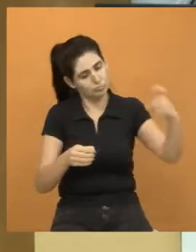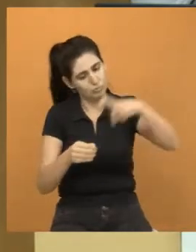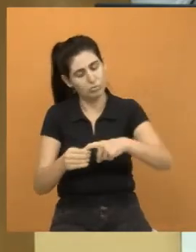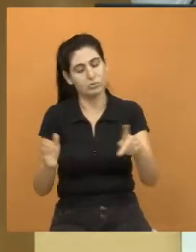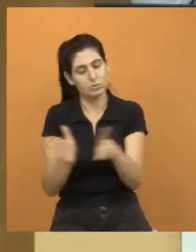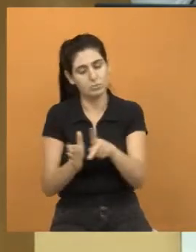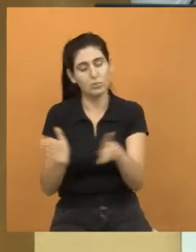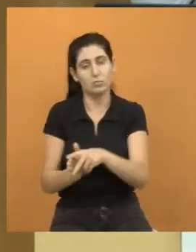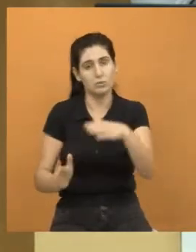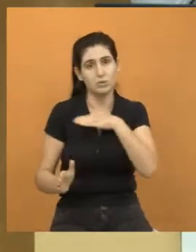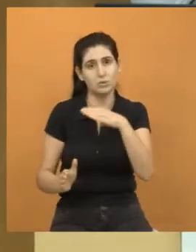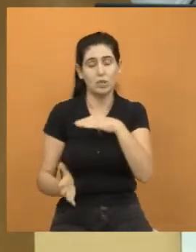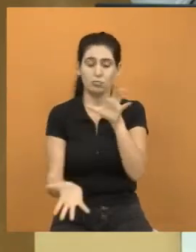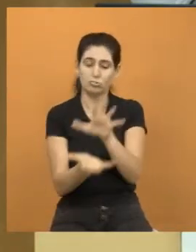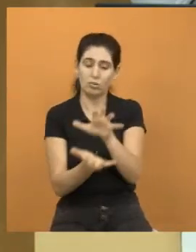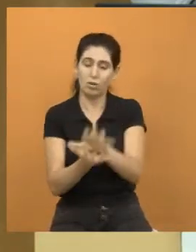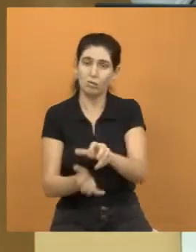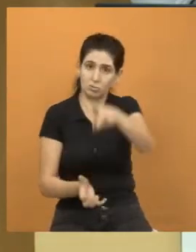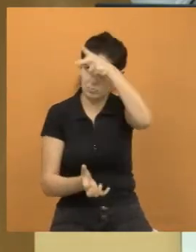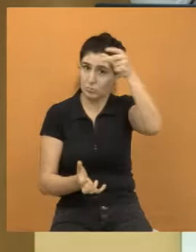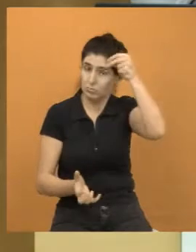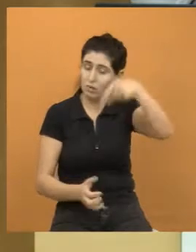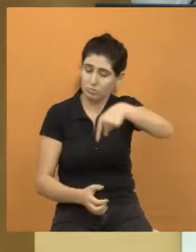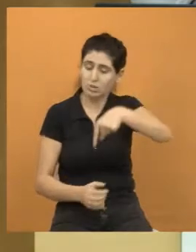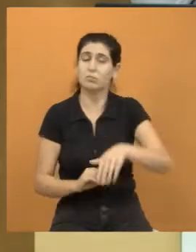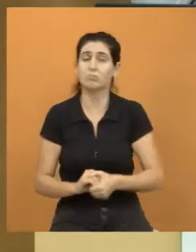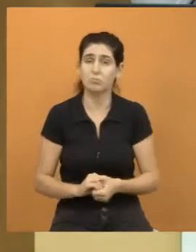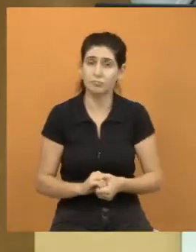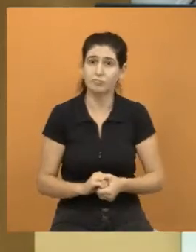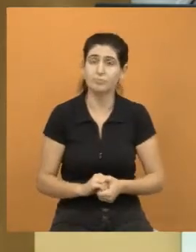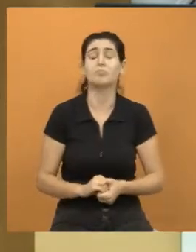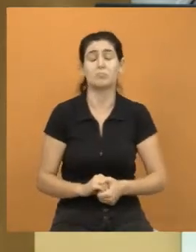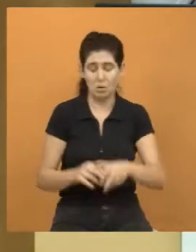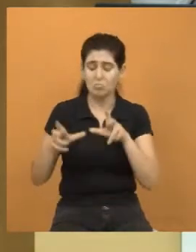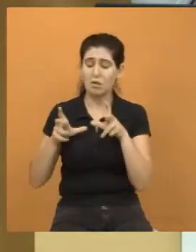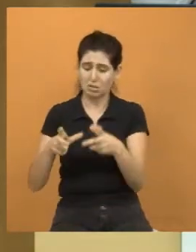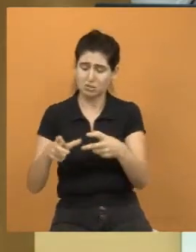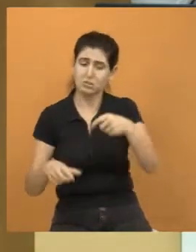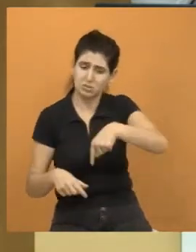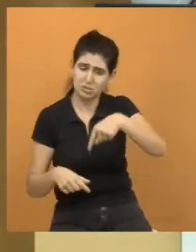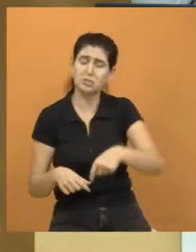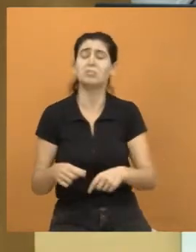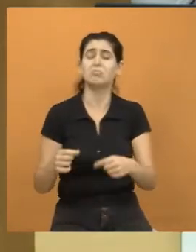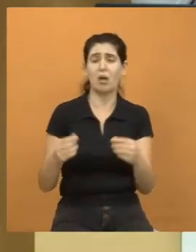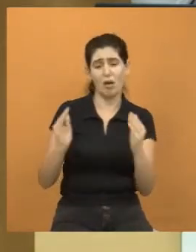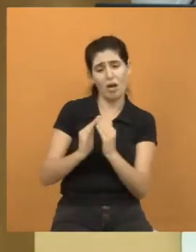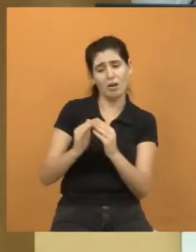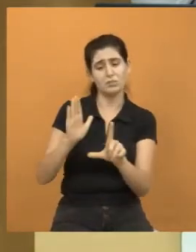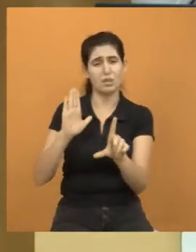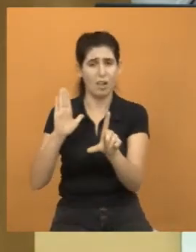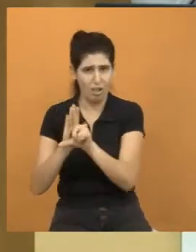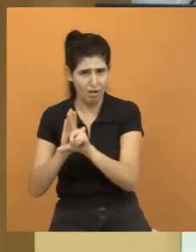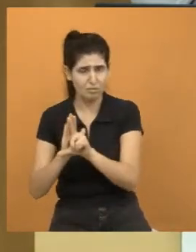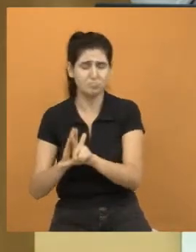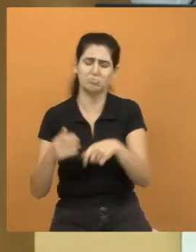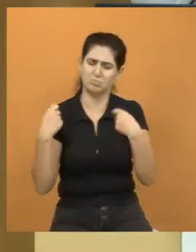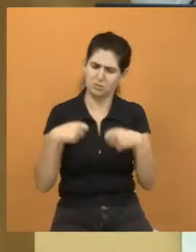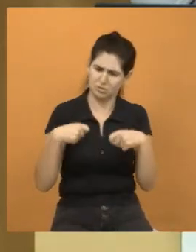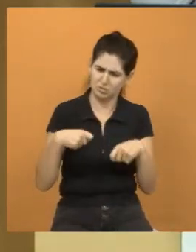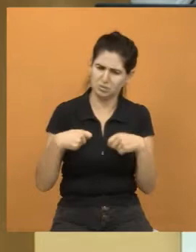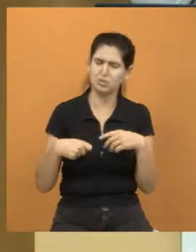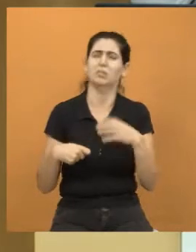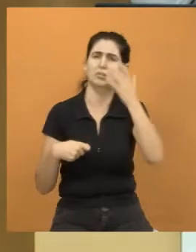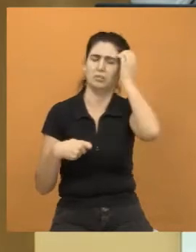casa aqui, a Câmara também é uma instituição pública e também tem que ver isso. Então, nós temos que ver isso. Né? Então, aqui, mais uma vez, eu